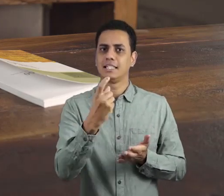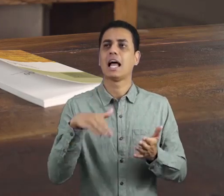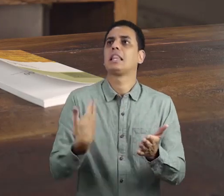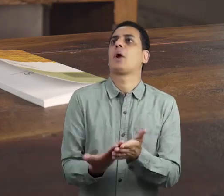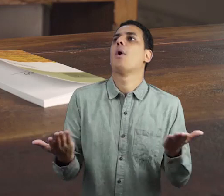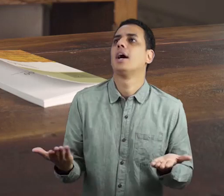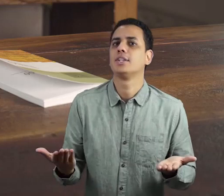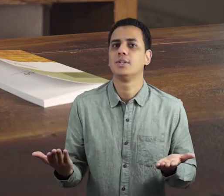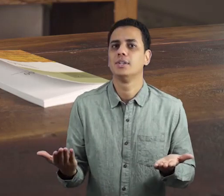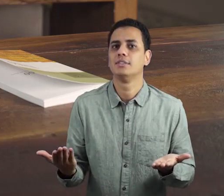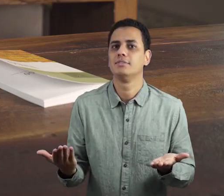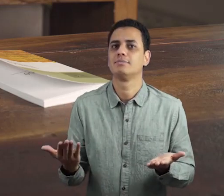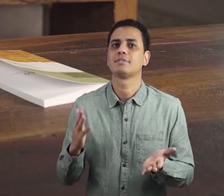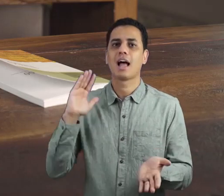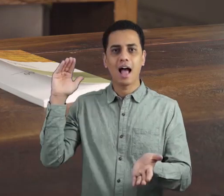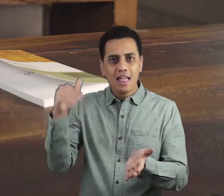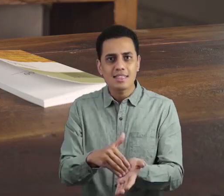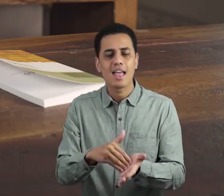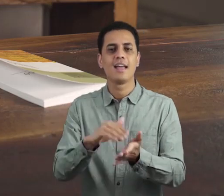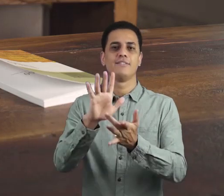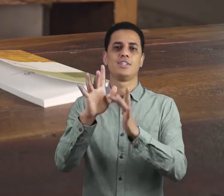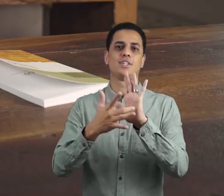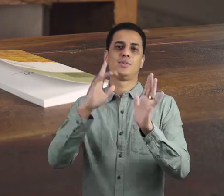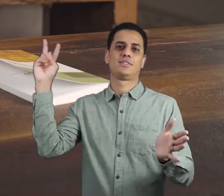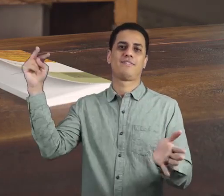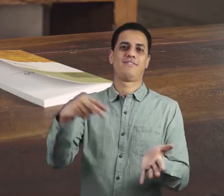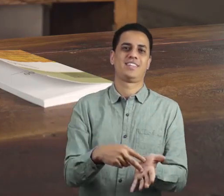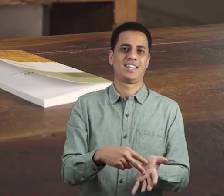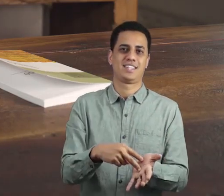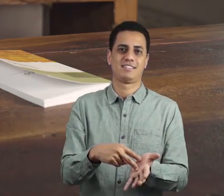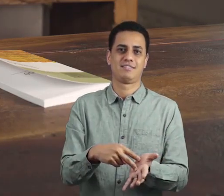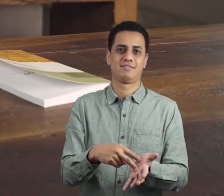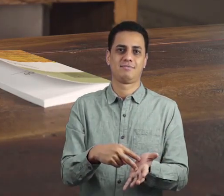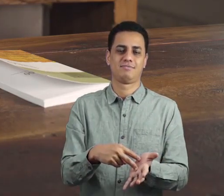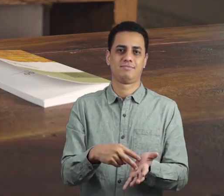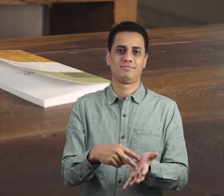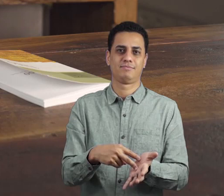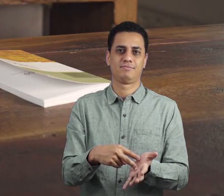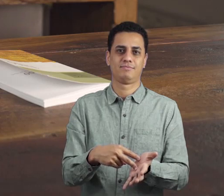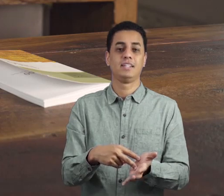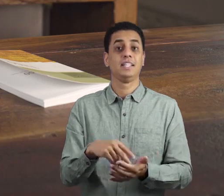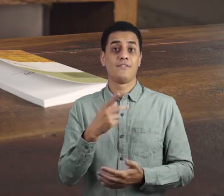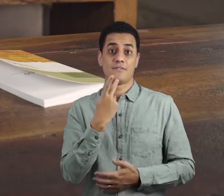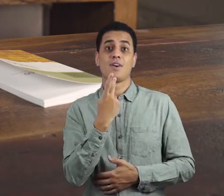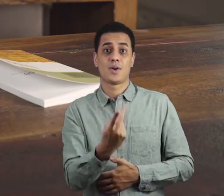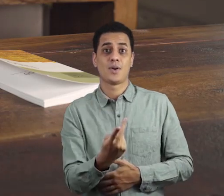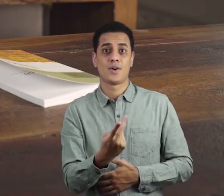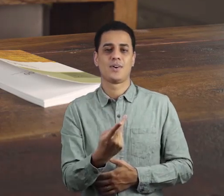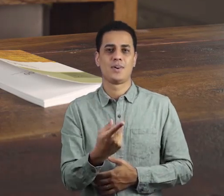quando a justiça será completa. É isso que Tiago está nos ensinando aqui. Eu e você